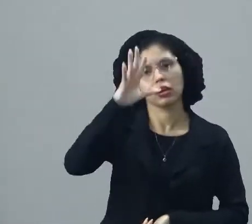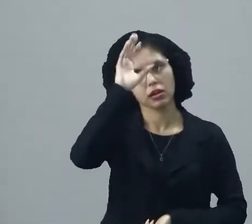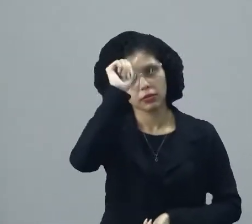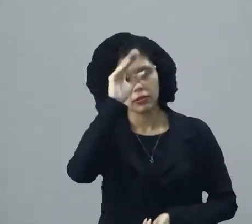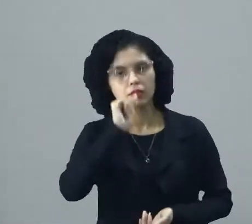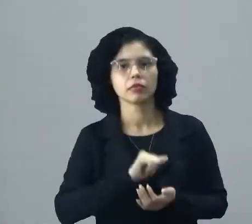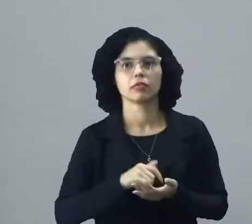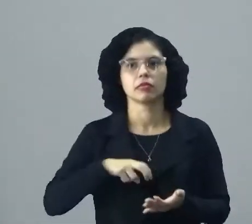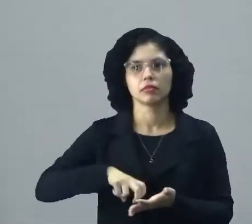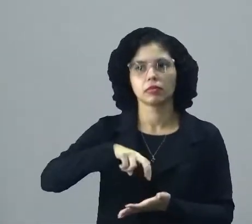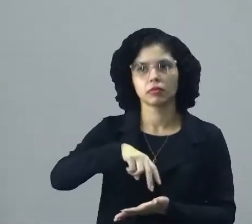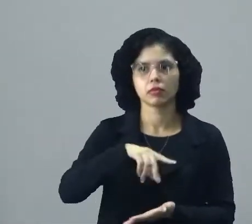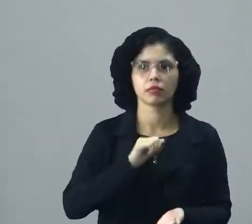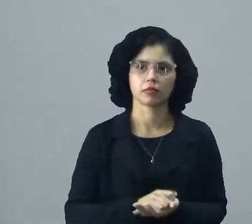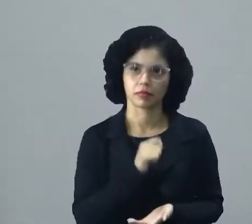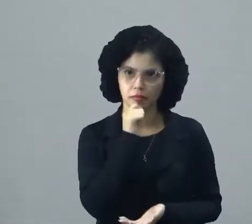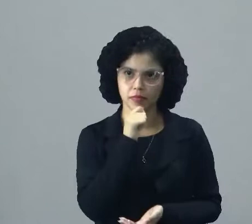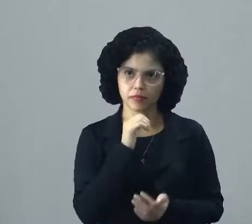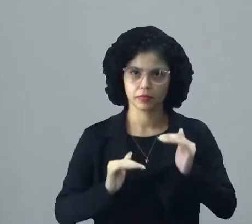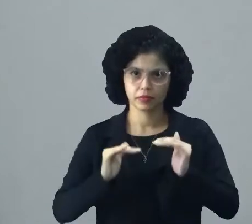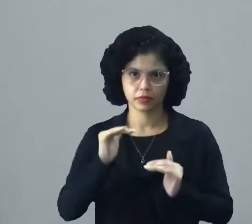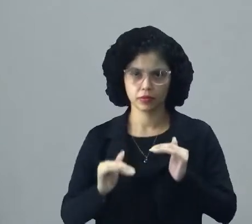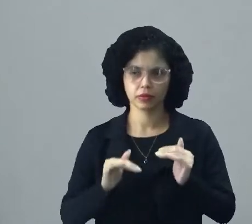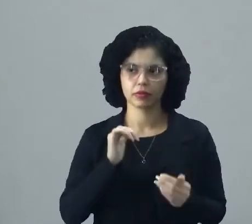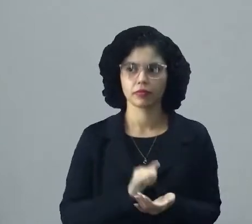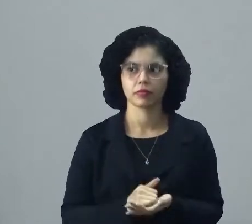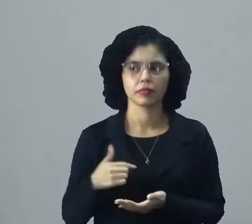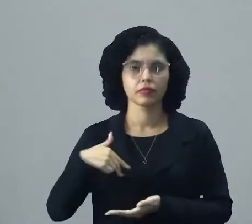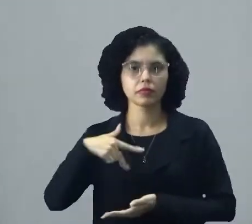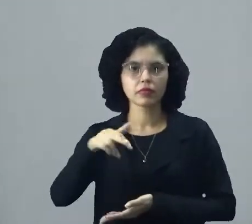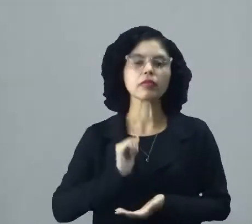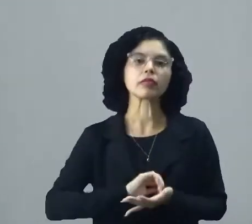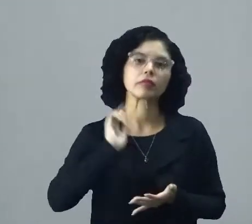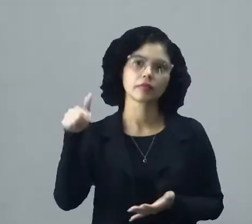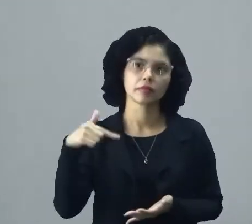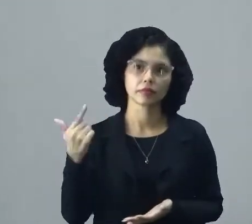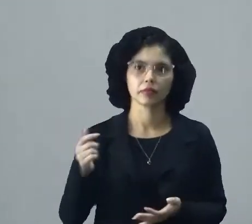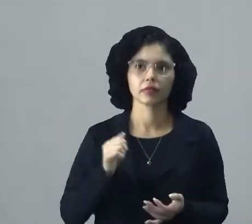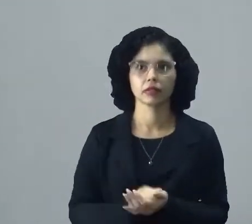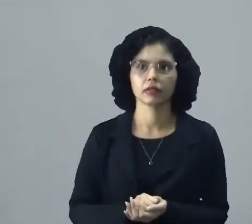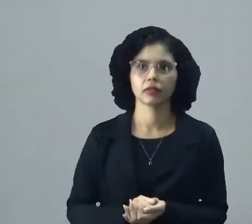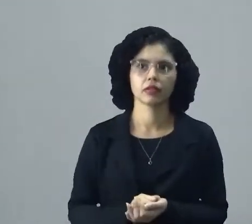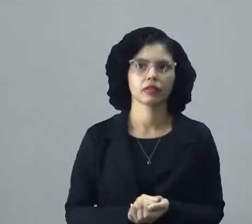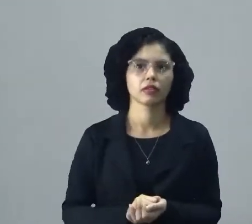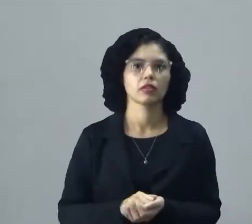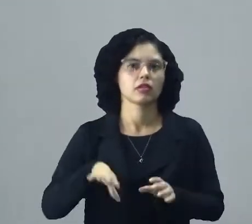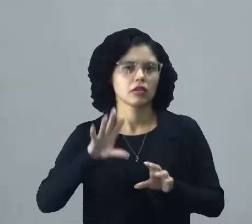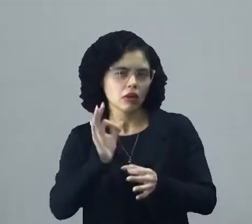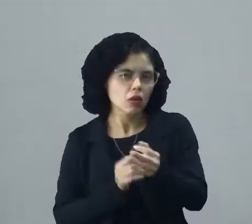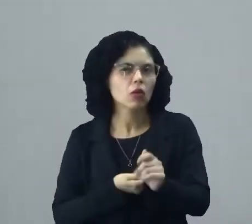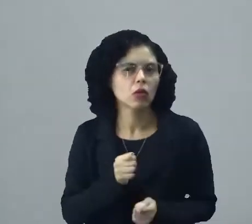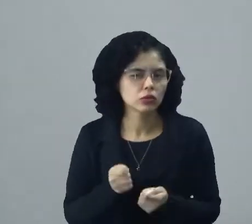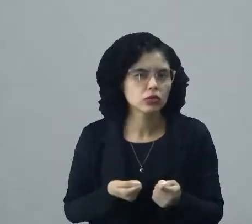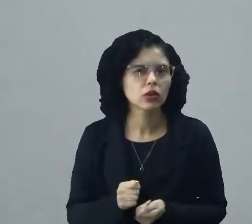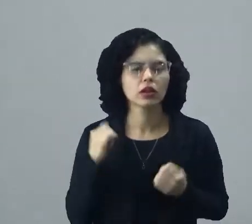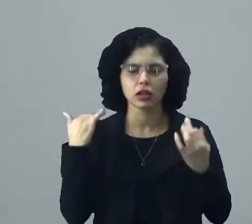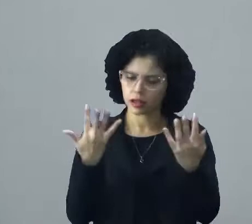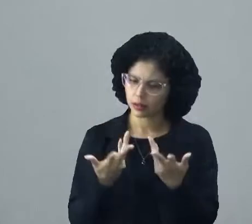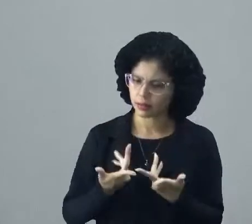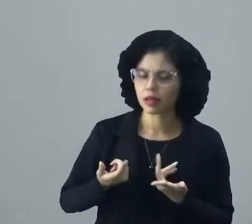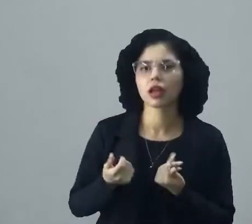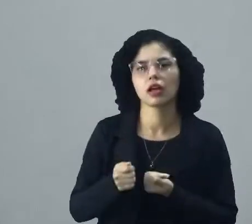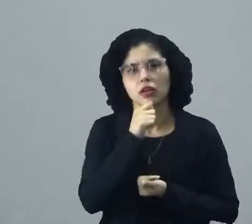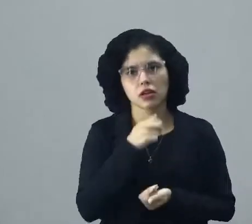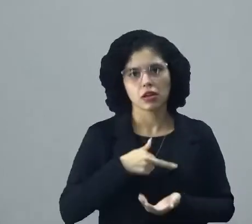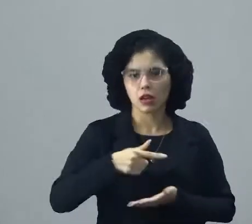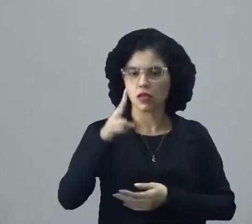a engatear, me equilibrei, fui andando. Depois, quando eu já tenho um certo controle dessa habilidade,